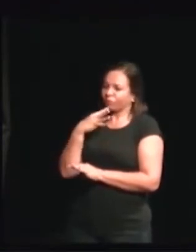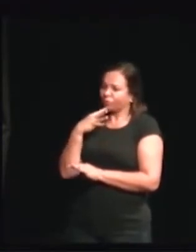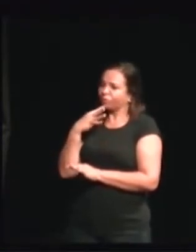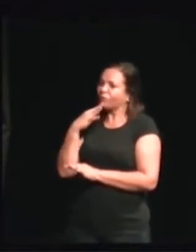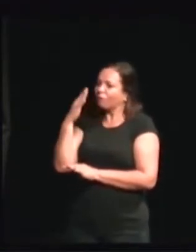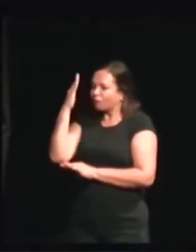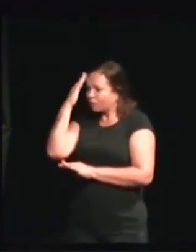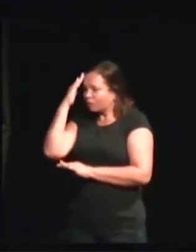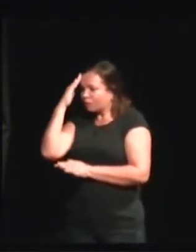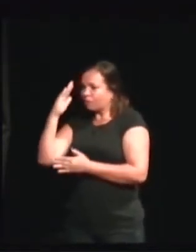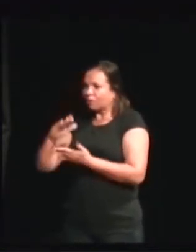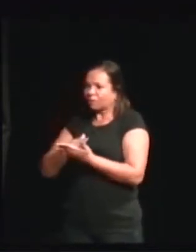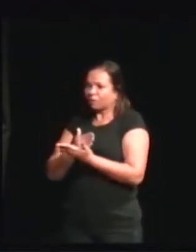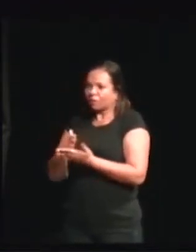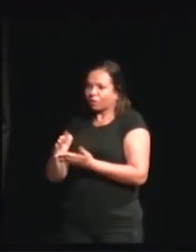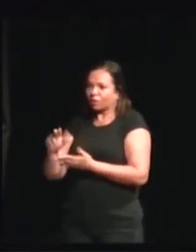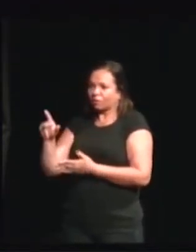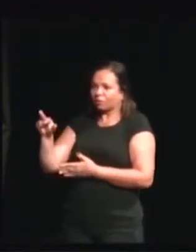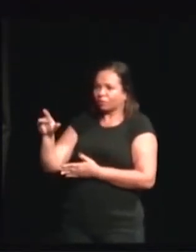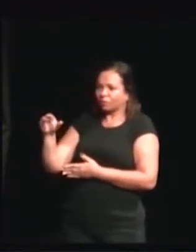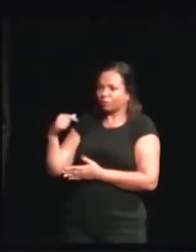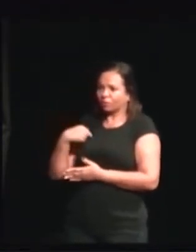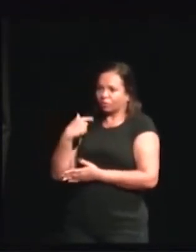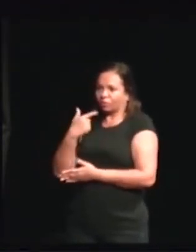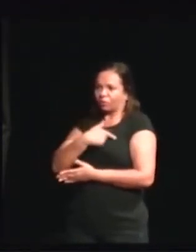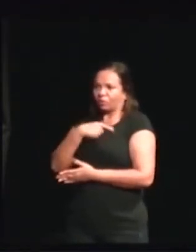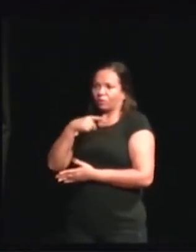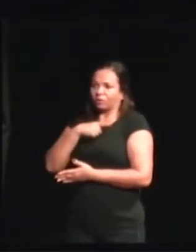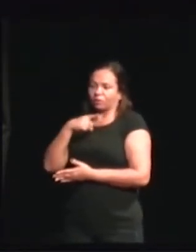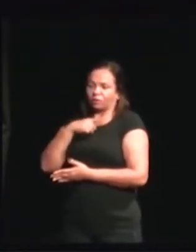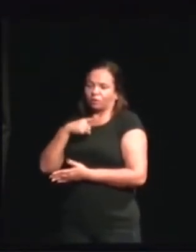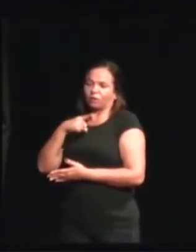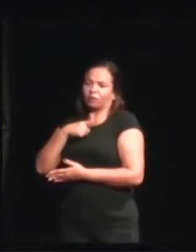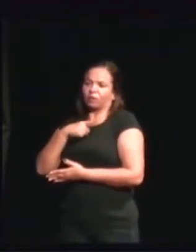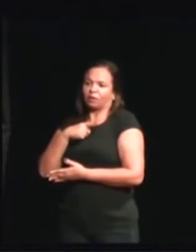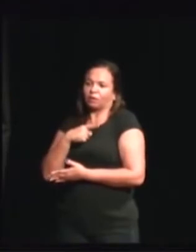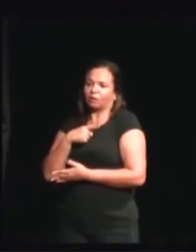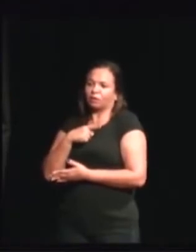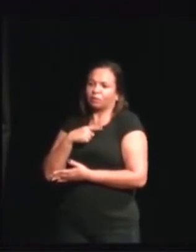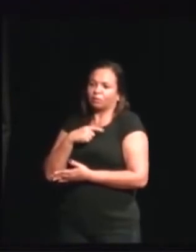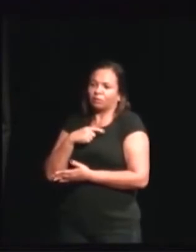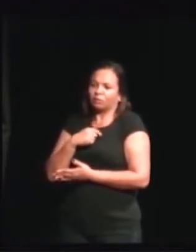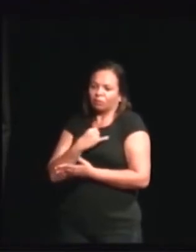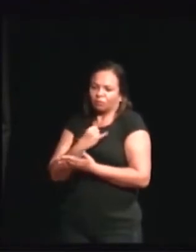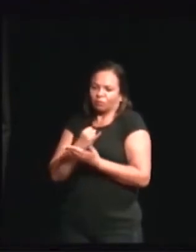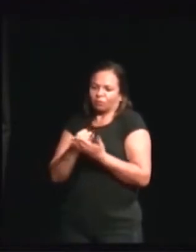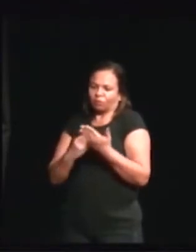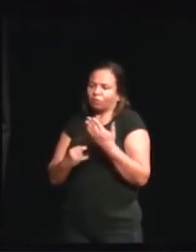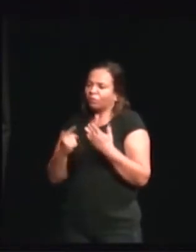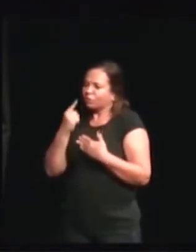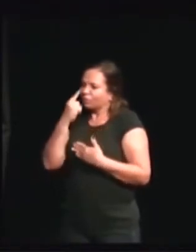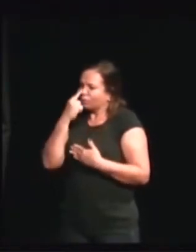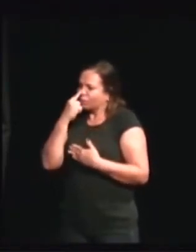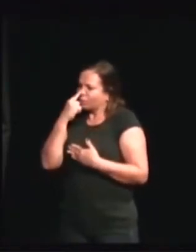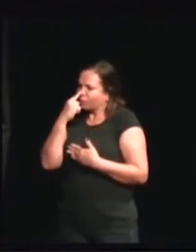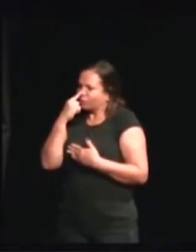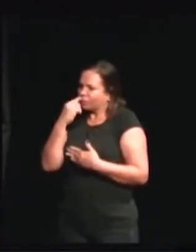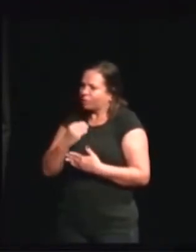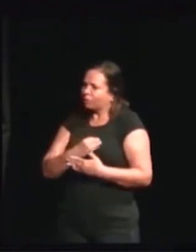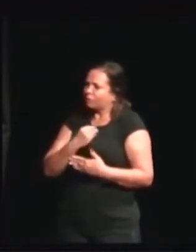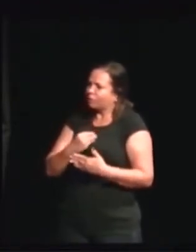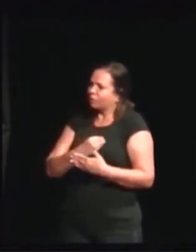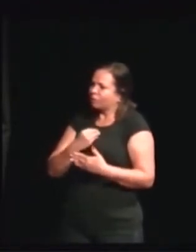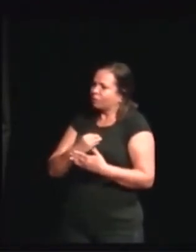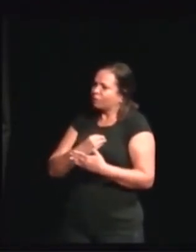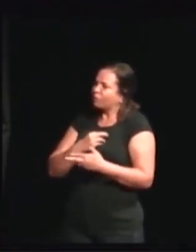alguns irmãos nossos têm muito mais intimidade por vida vivida com Deus do que muitos de nós. Mas todos nós somos